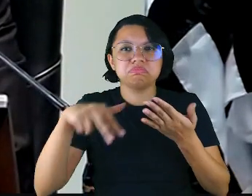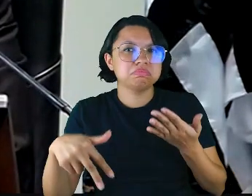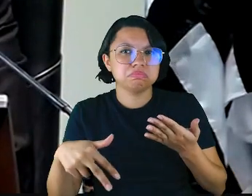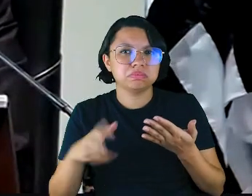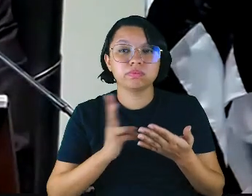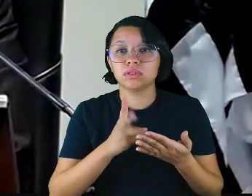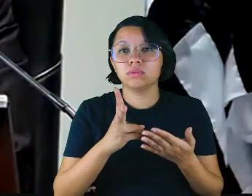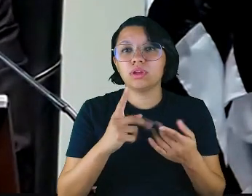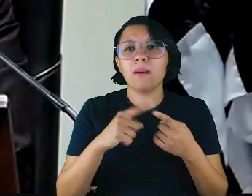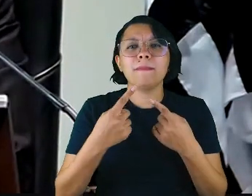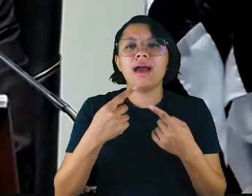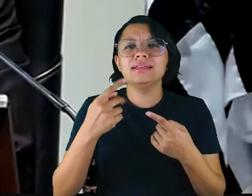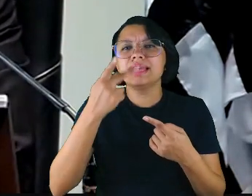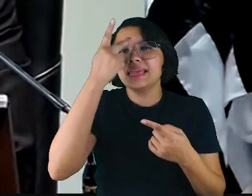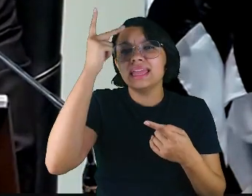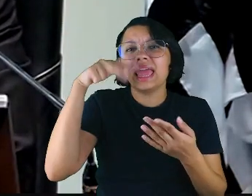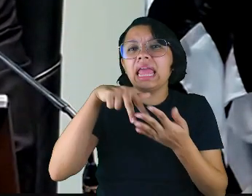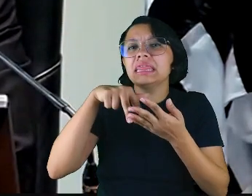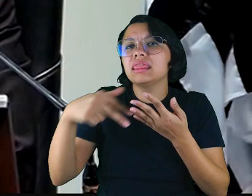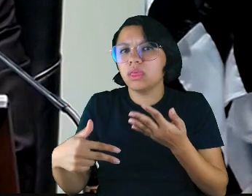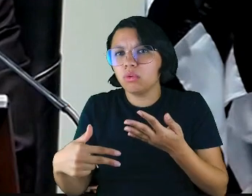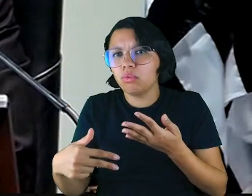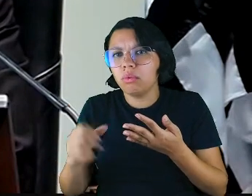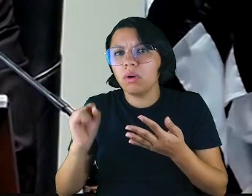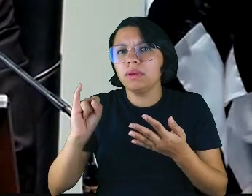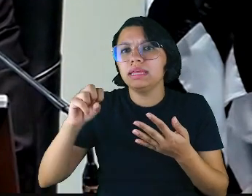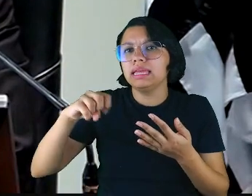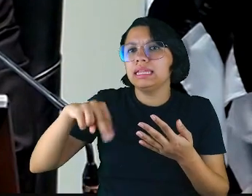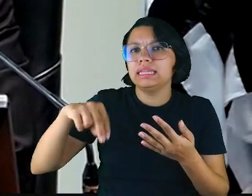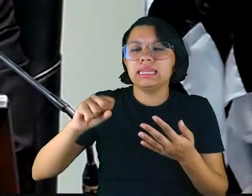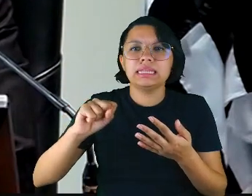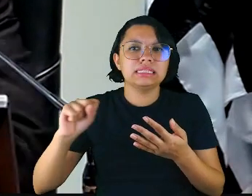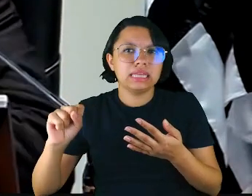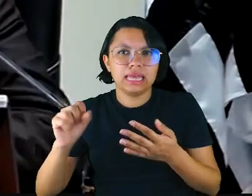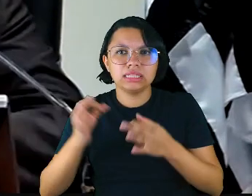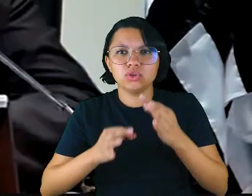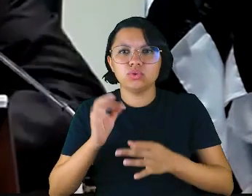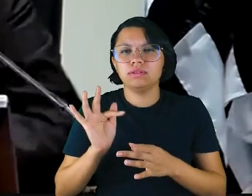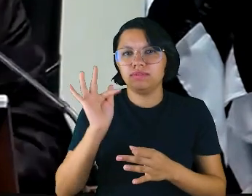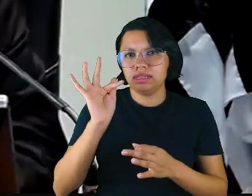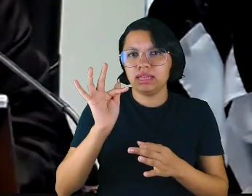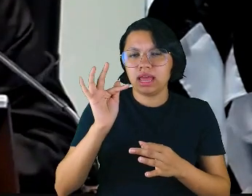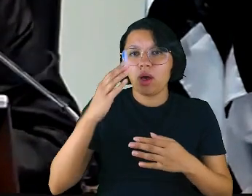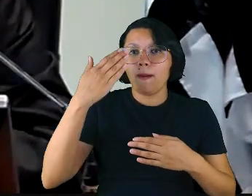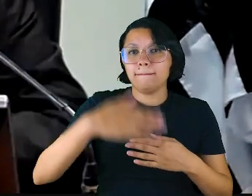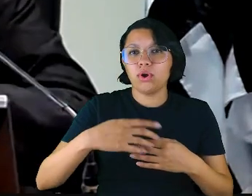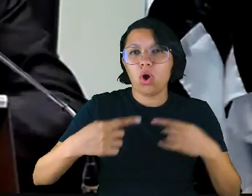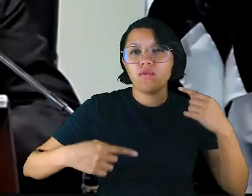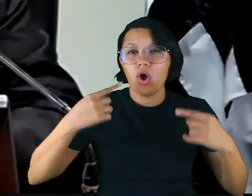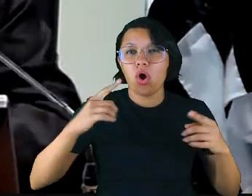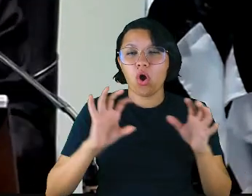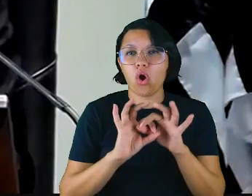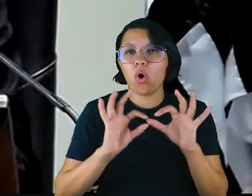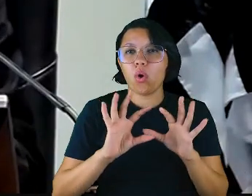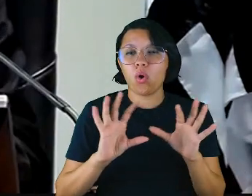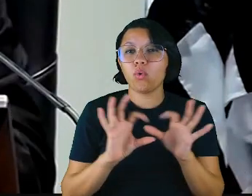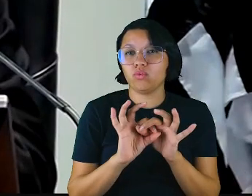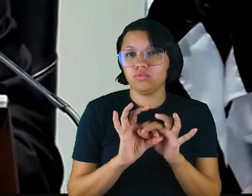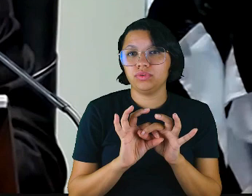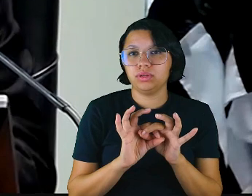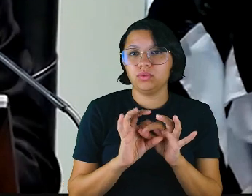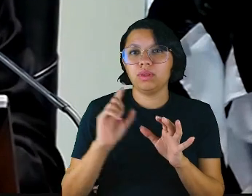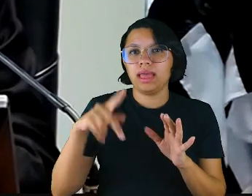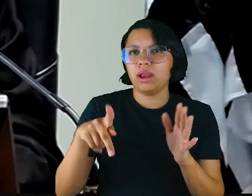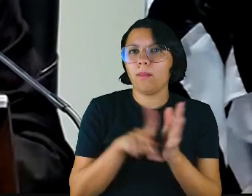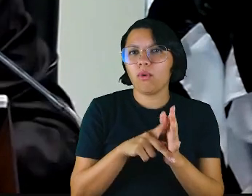derrubada, ela vai ser mantida. Mas quem derrubaria? O INSS, aqui na Justiça Federal, faria prova contra o vínculo? Seria ele é o algoz dessa